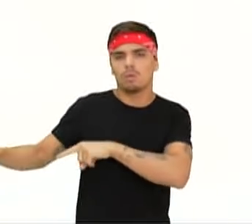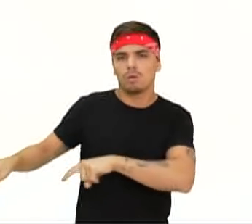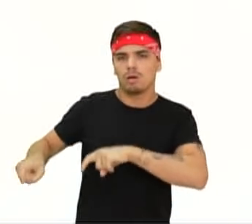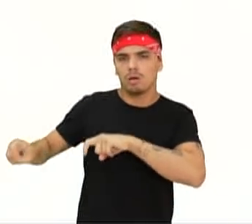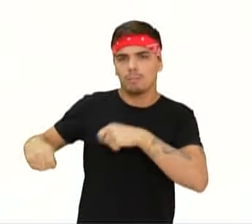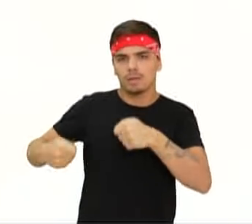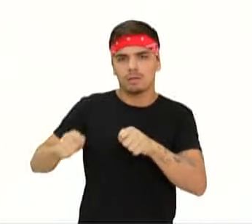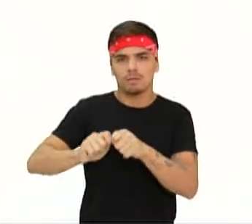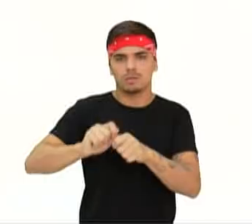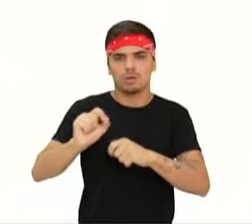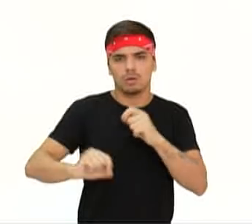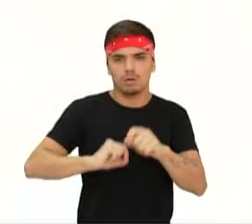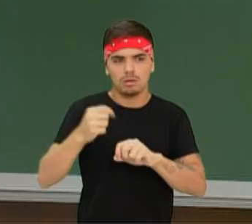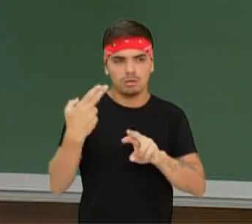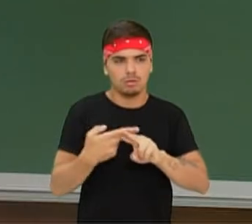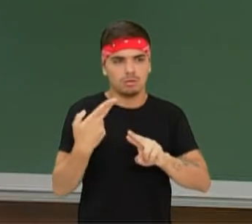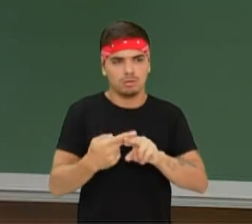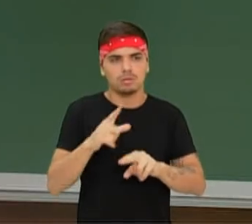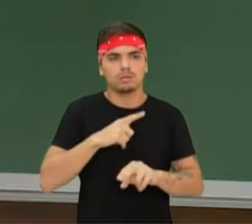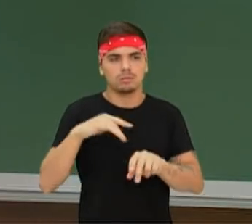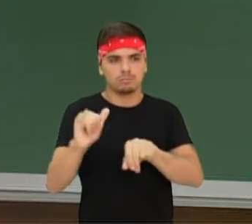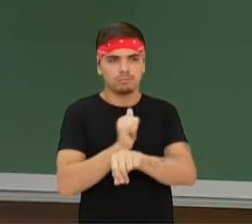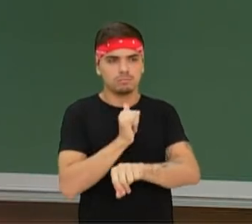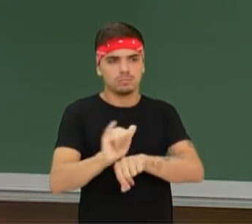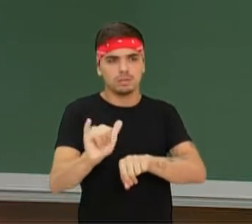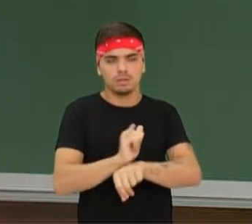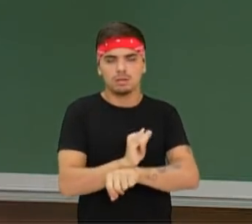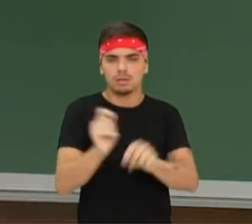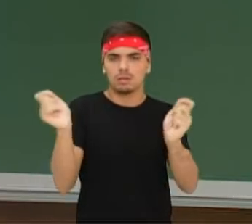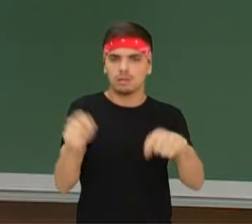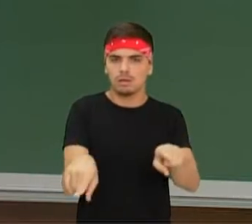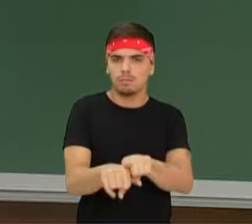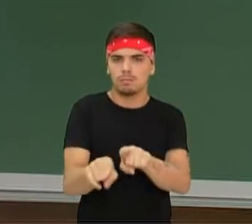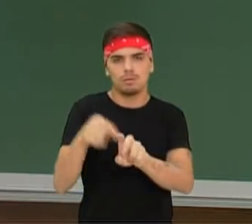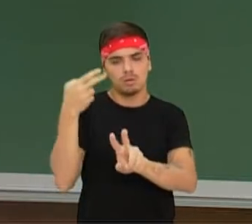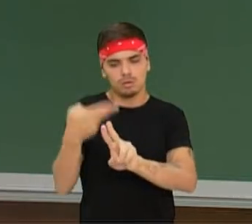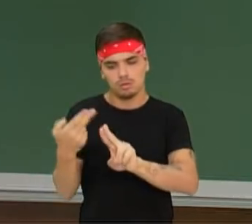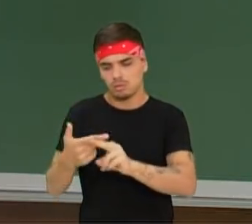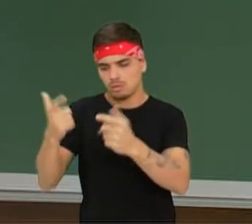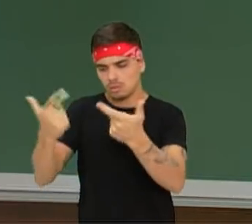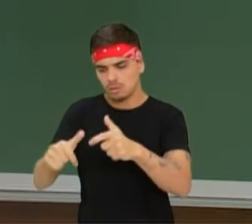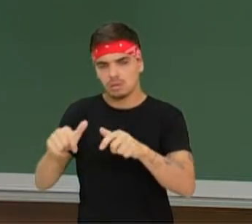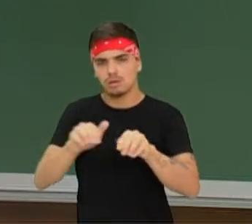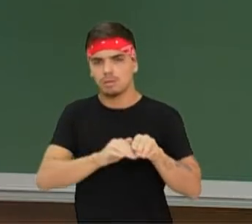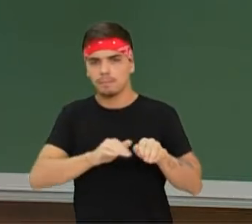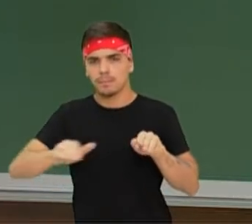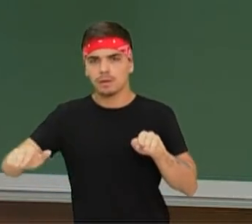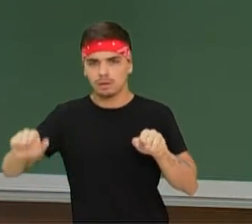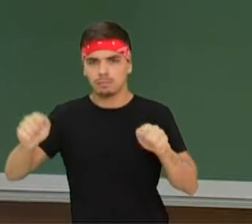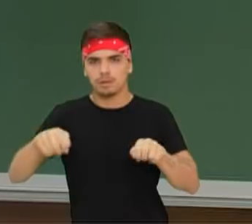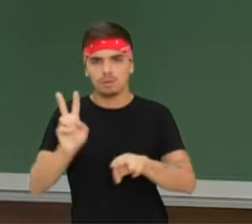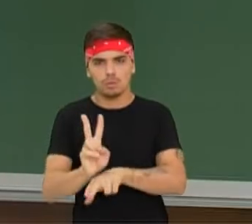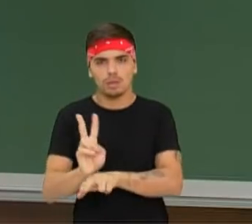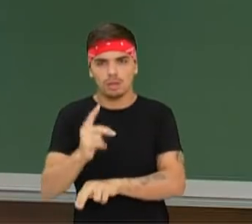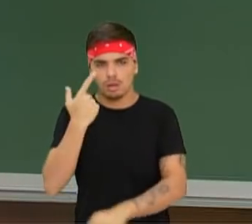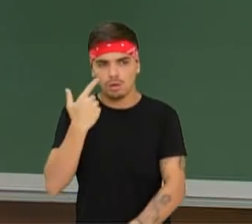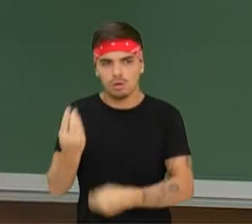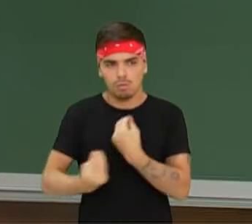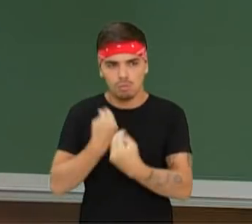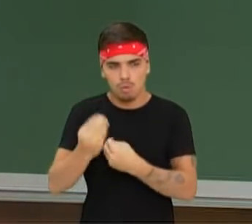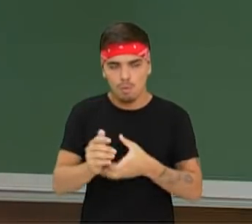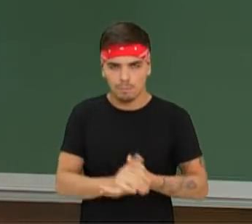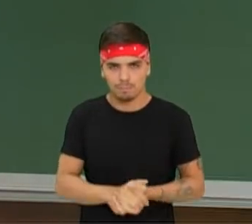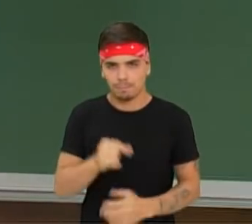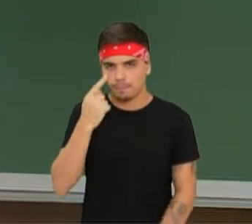têm que fazer? Eles precisam utilizar algumas técnicas para que eles possam utilizar esse terreno para cultivar. Então, no